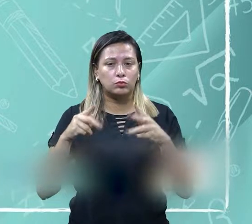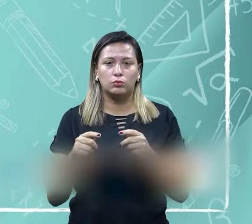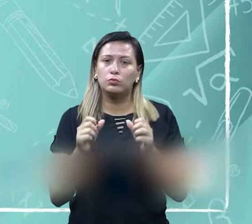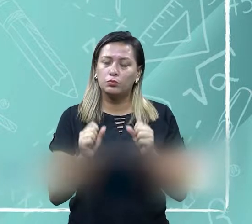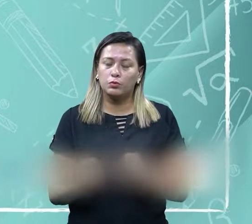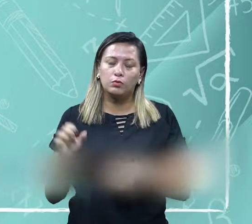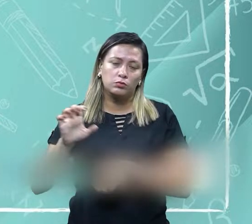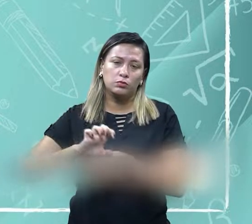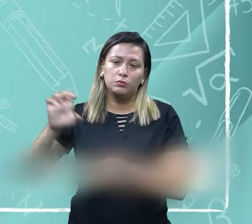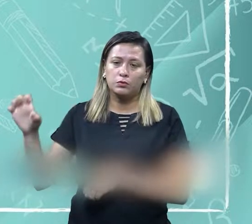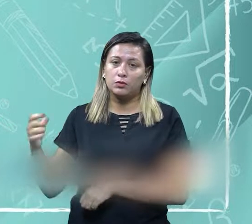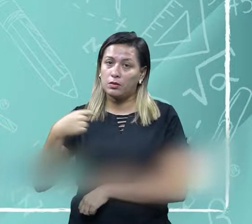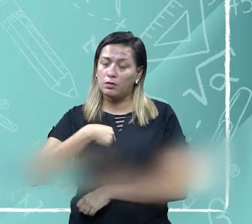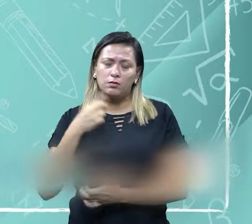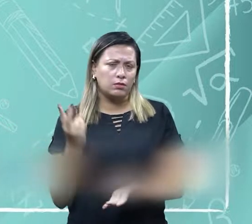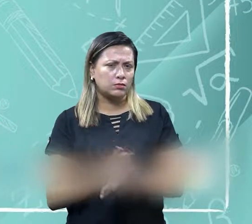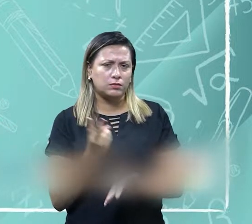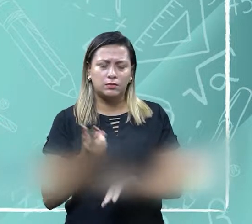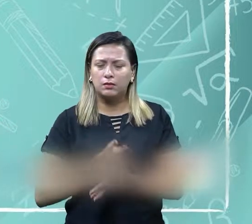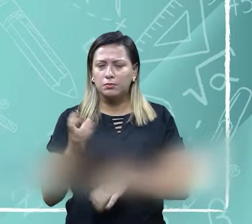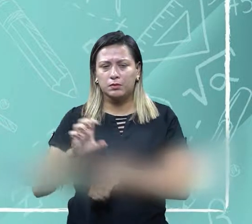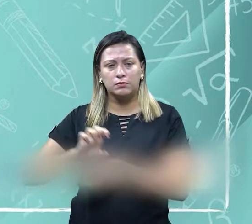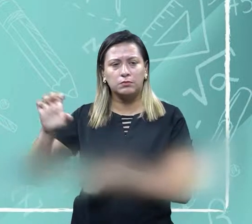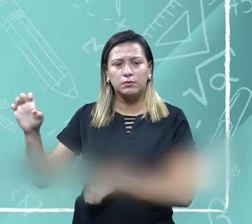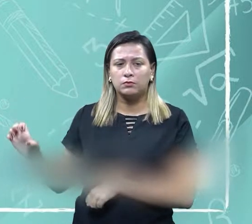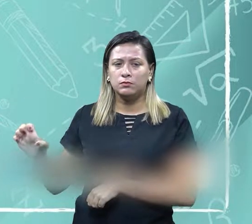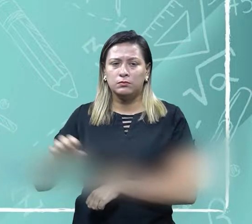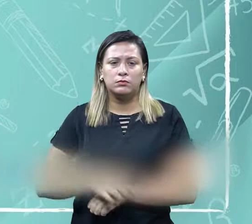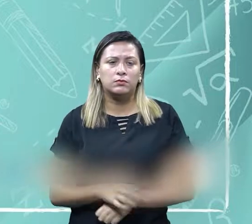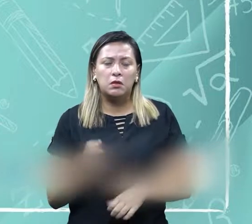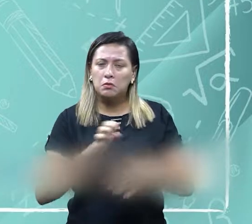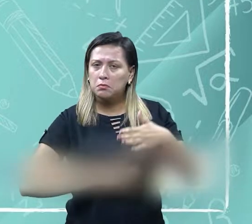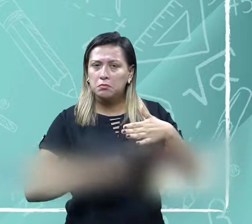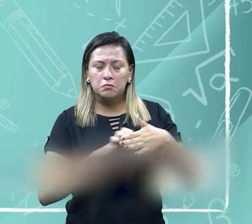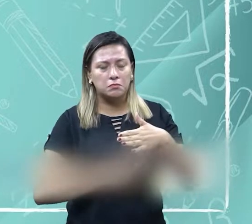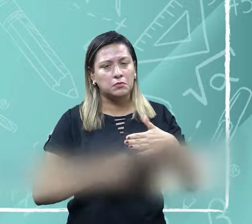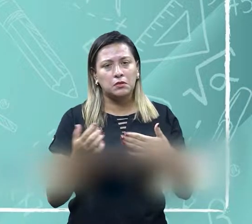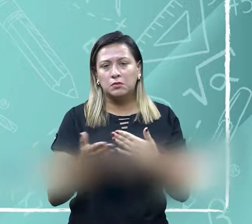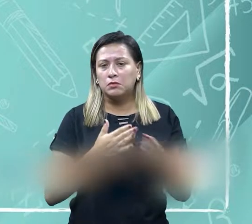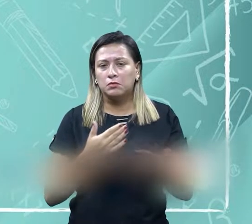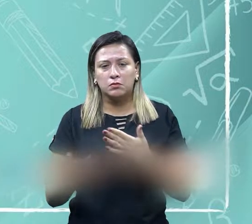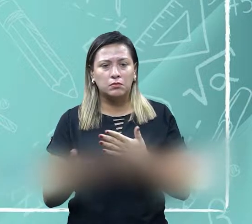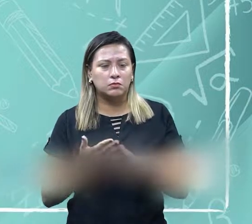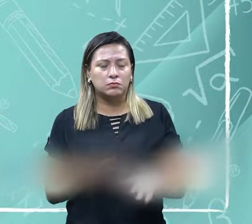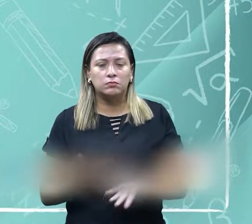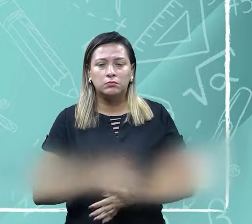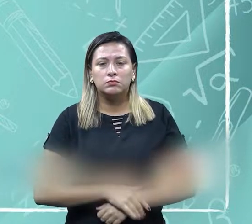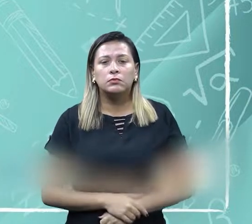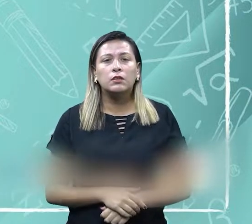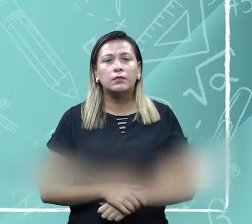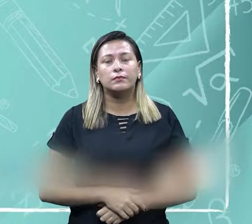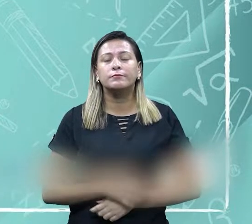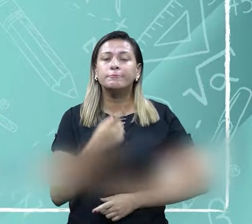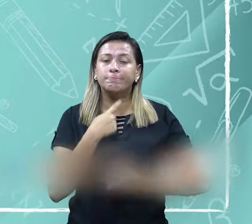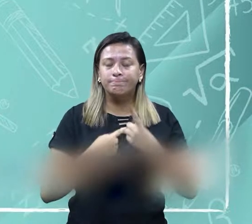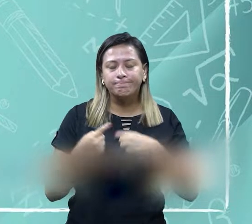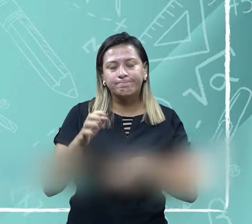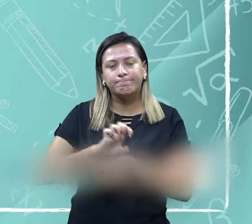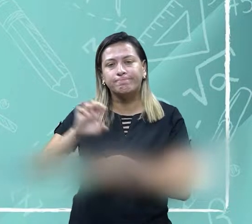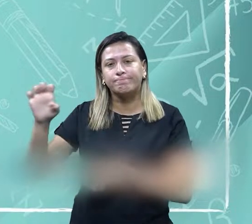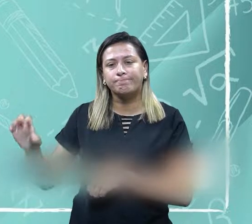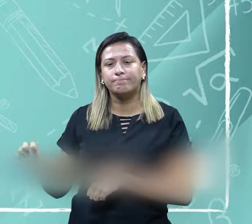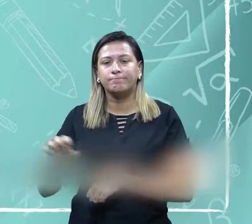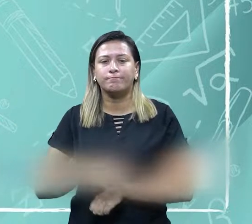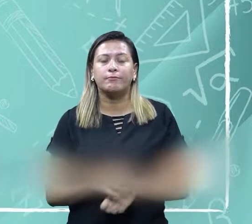Eu quero exportar sempre, eu vou querer sempre exportar, qualquer empresa, qualquer organização produtiva, ela vai querer exportar. Isso